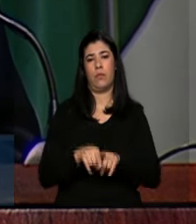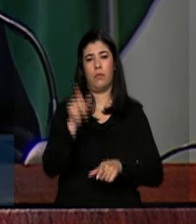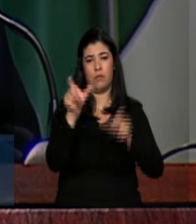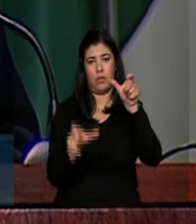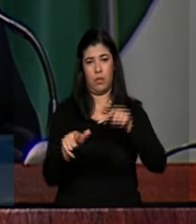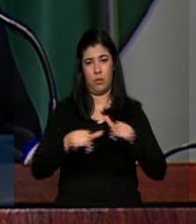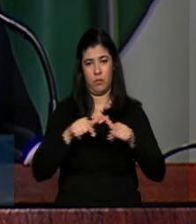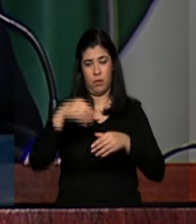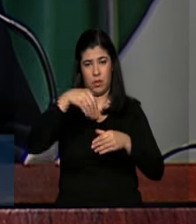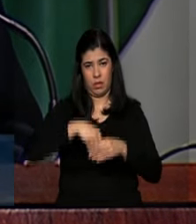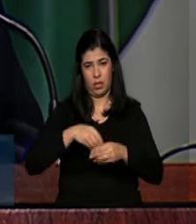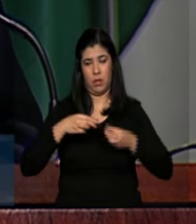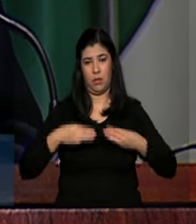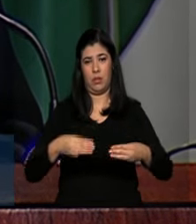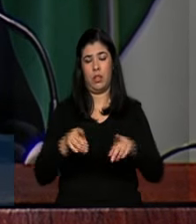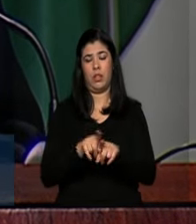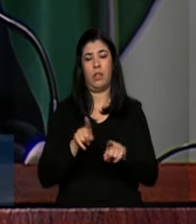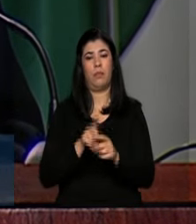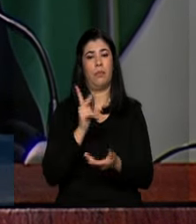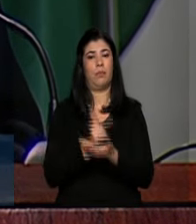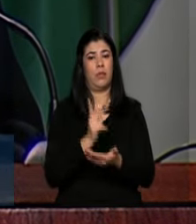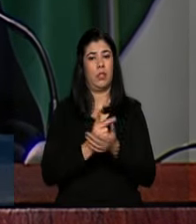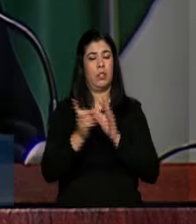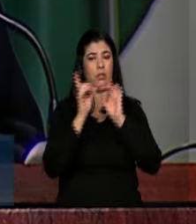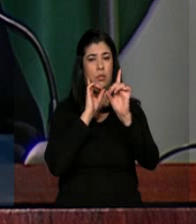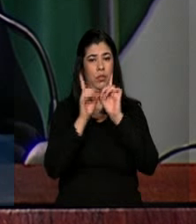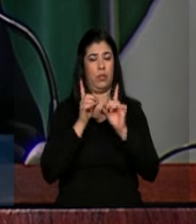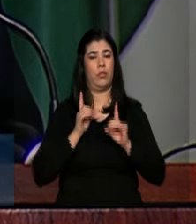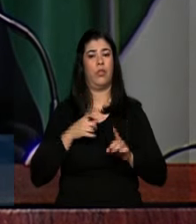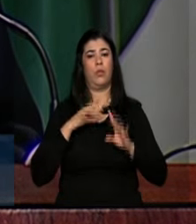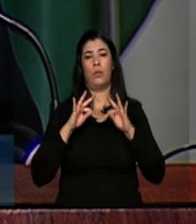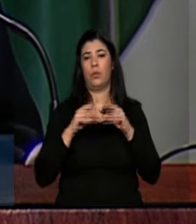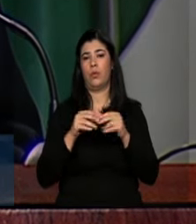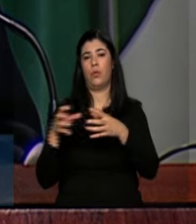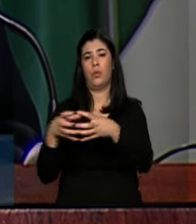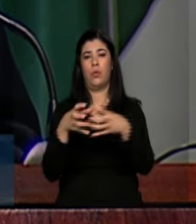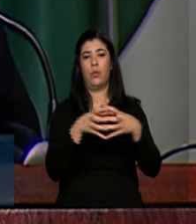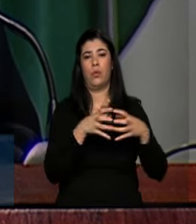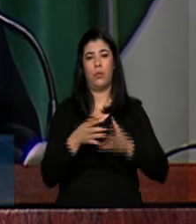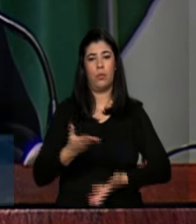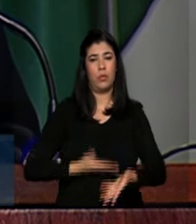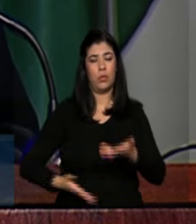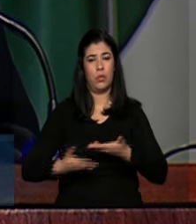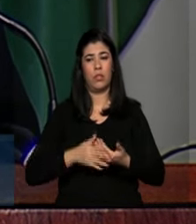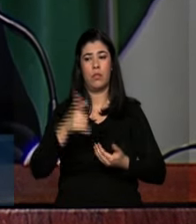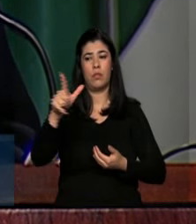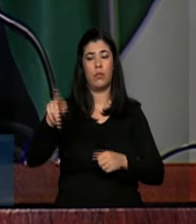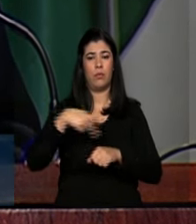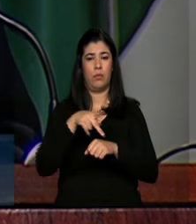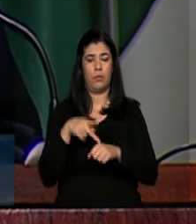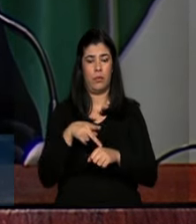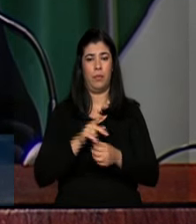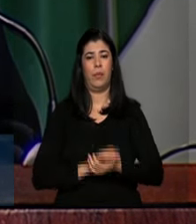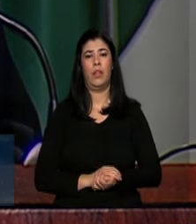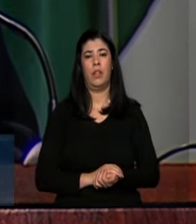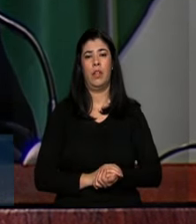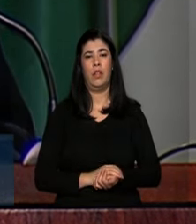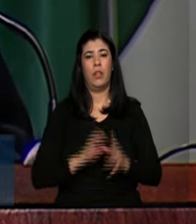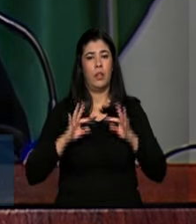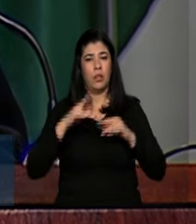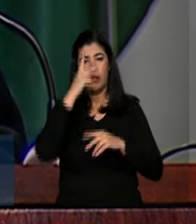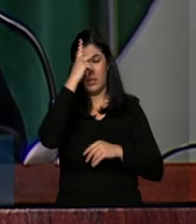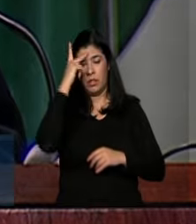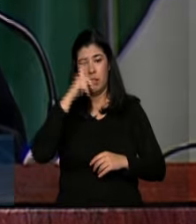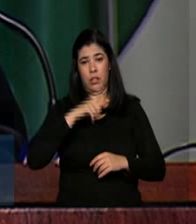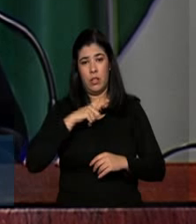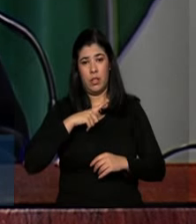nossos funcionários, e manteremos diálogo constante com todas as categorias do serviço exterior. Todos os que estão a serviço